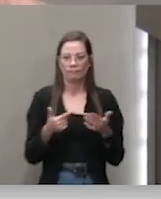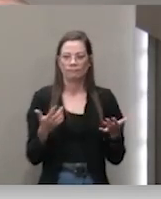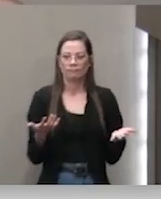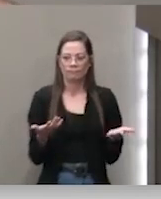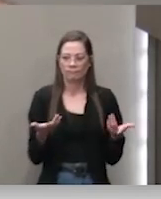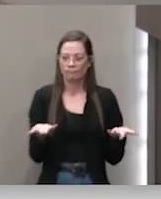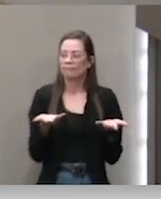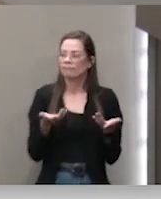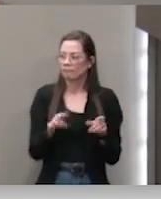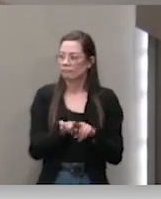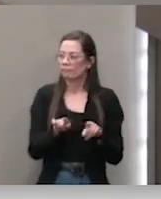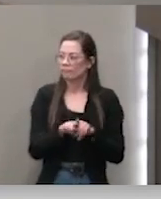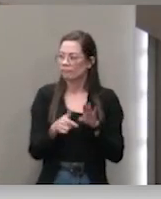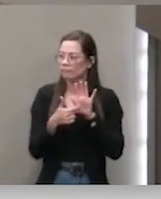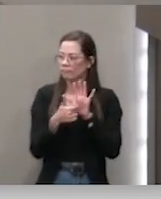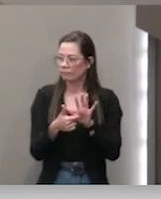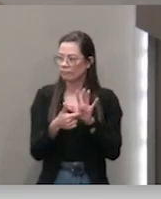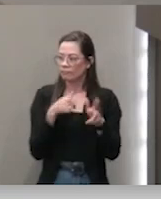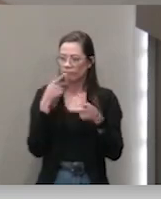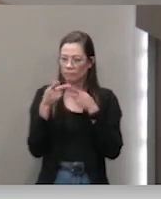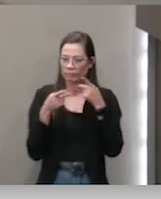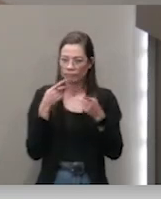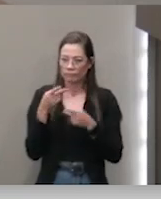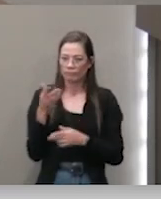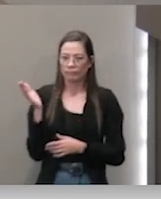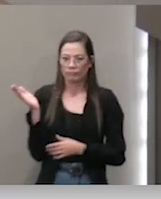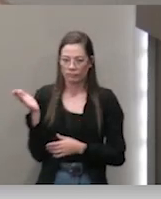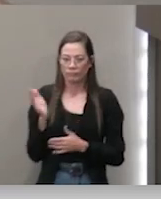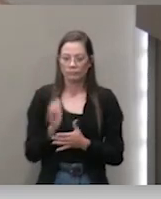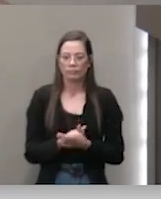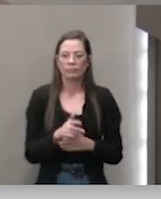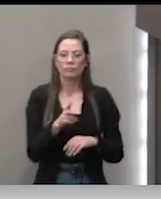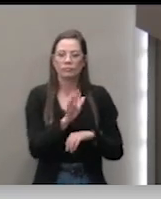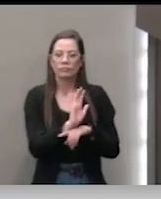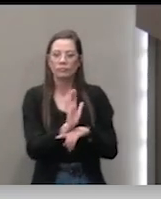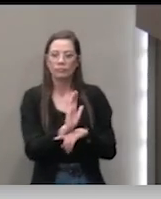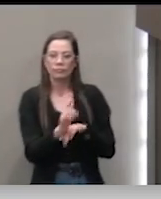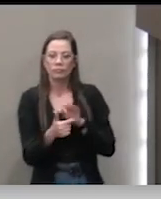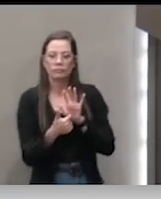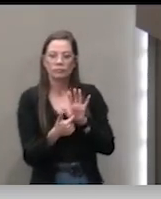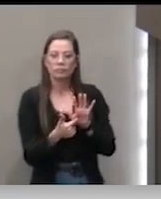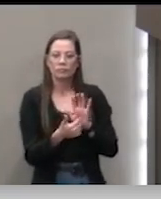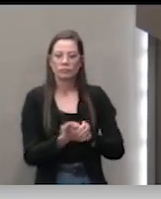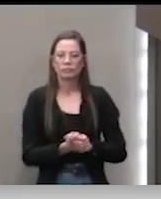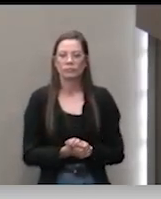que o Miquel bote os vídeos das pessoas falando as reclamações.